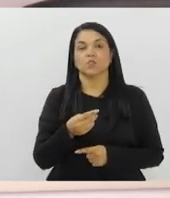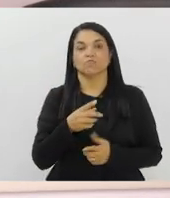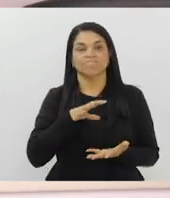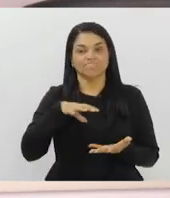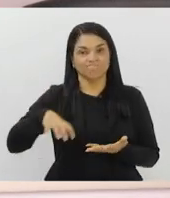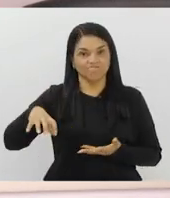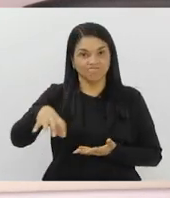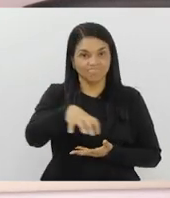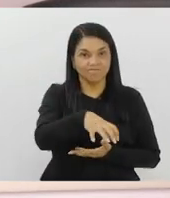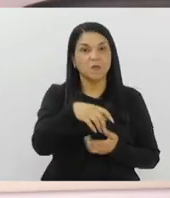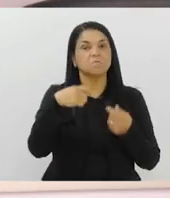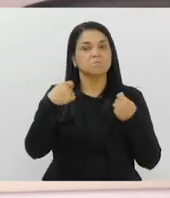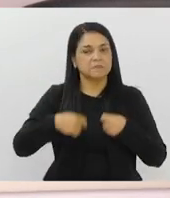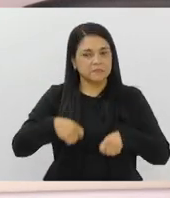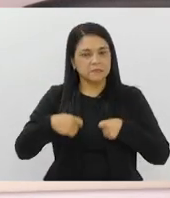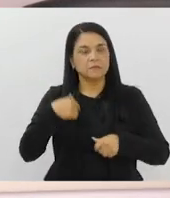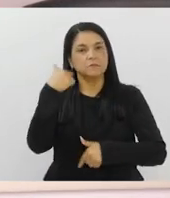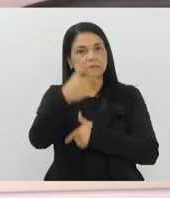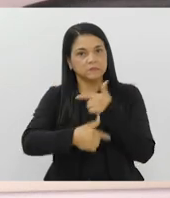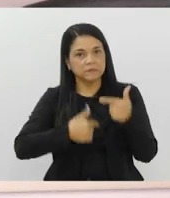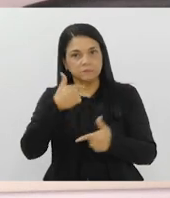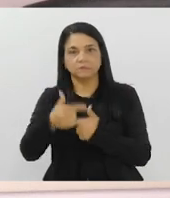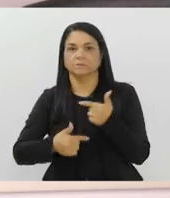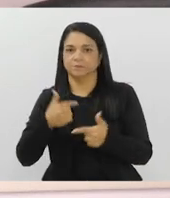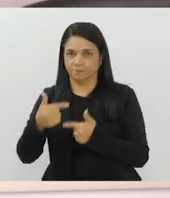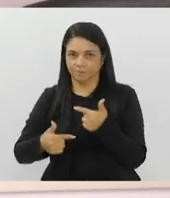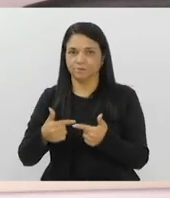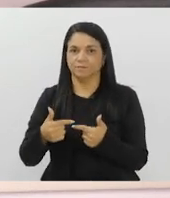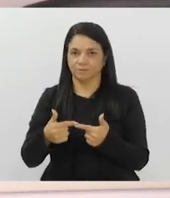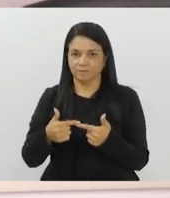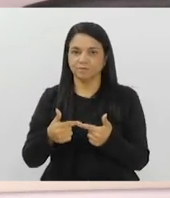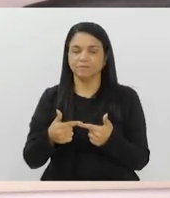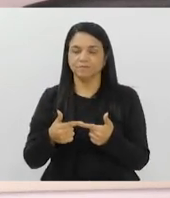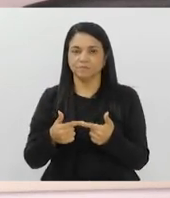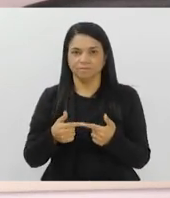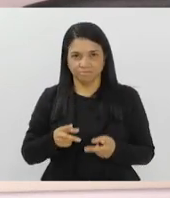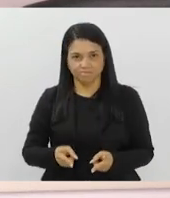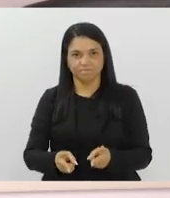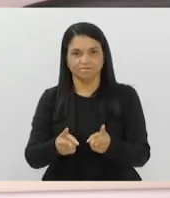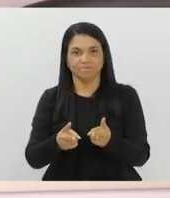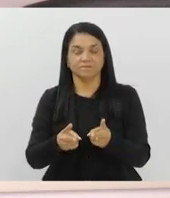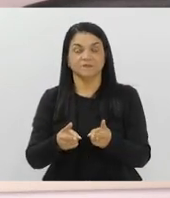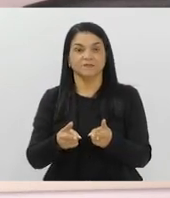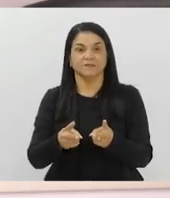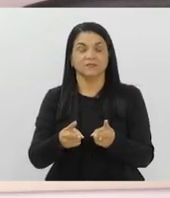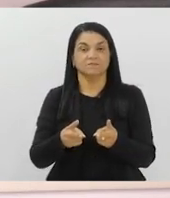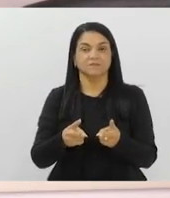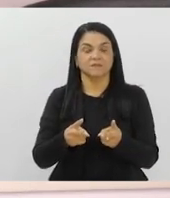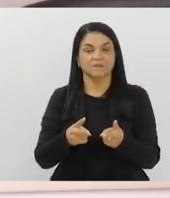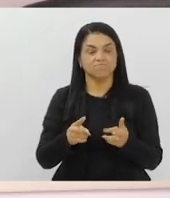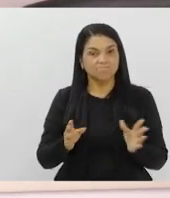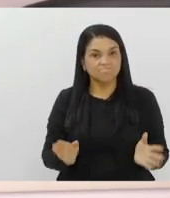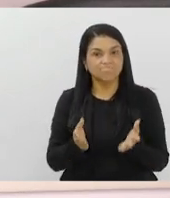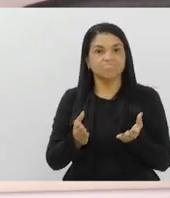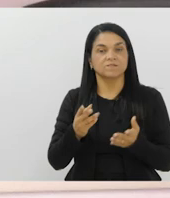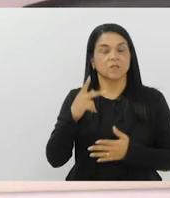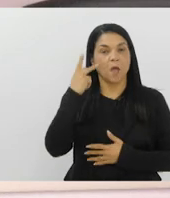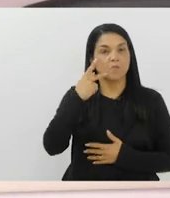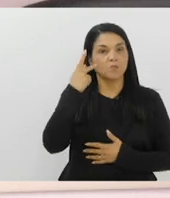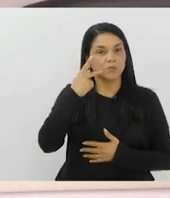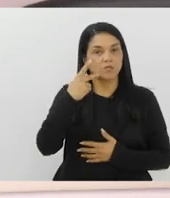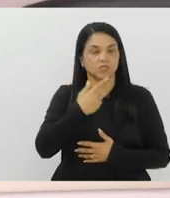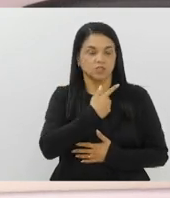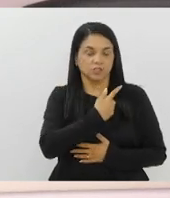que precisamos ainda trabalhar muito, porque a indução dessa política e o convencimento dos